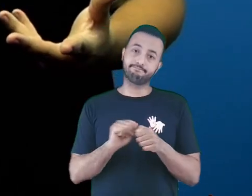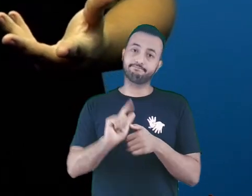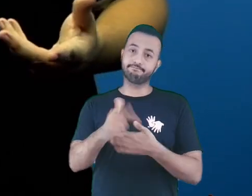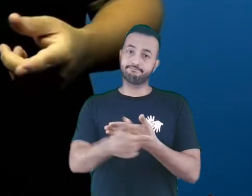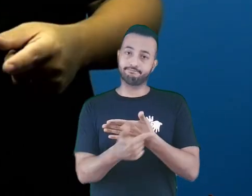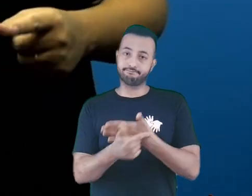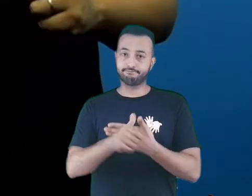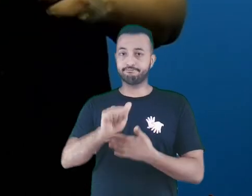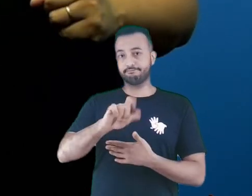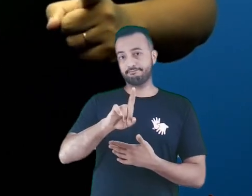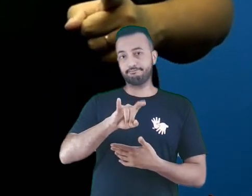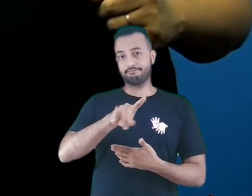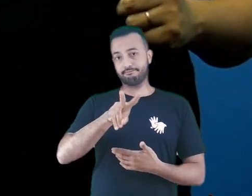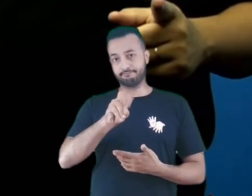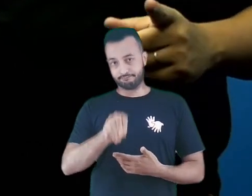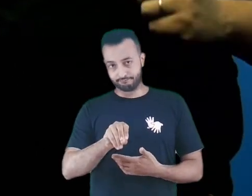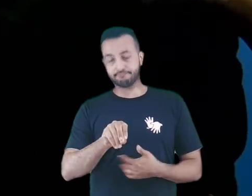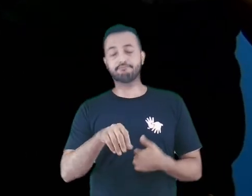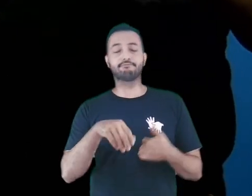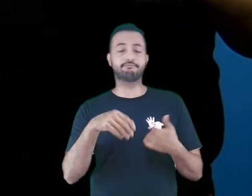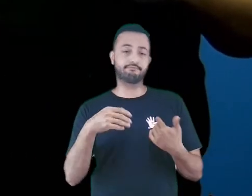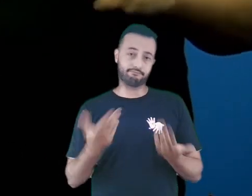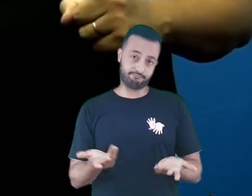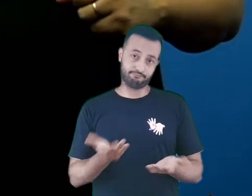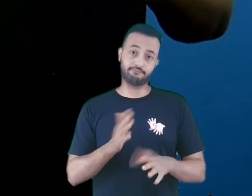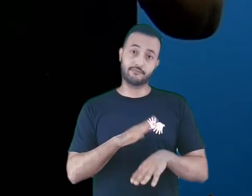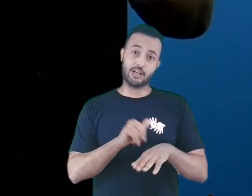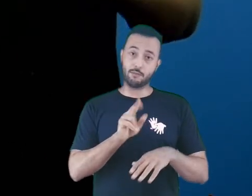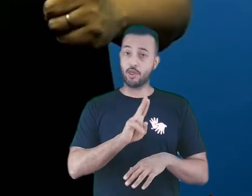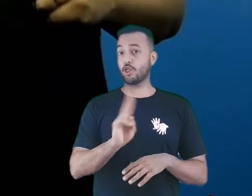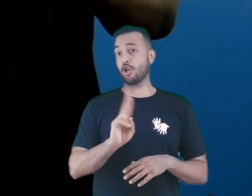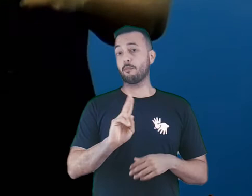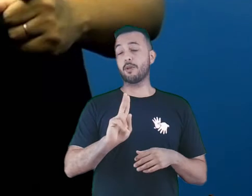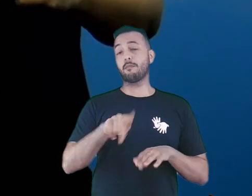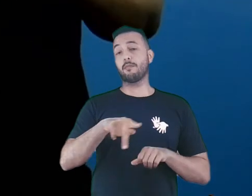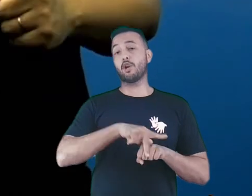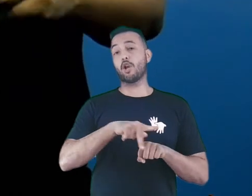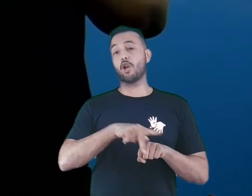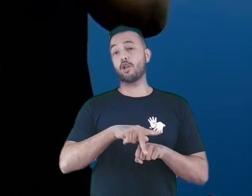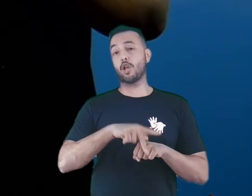de adjetivo, chamamos de pronomes